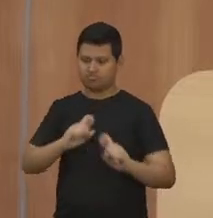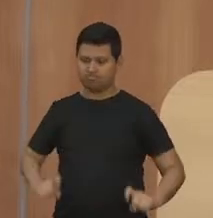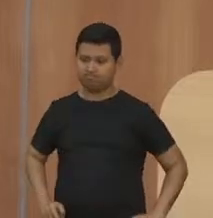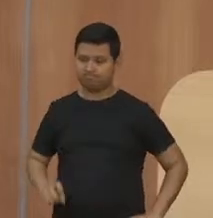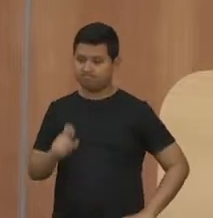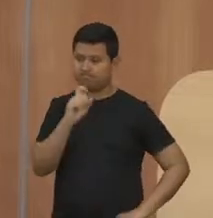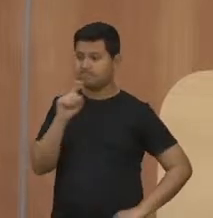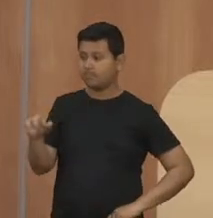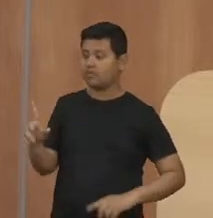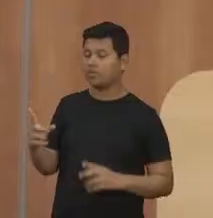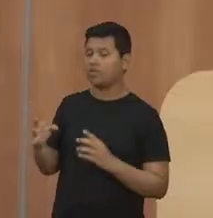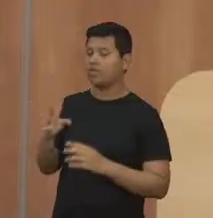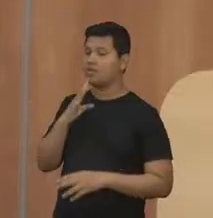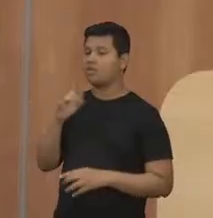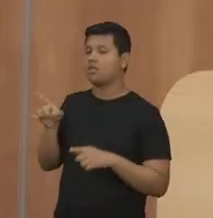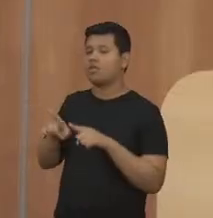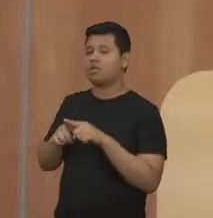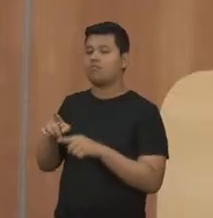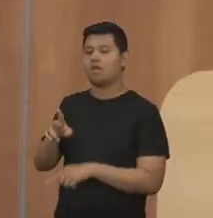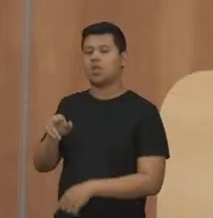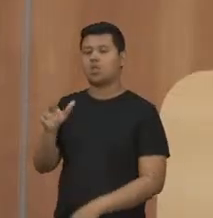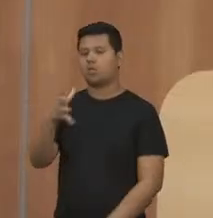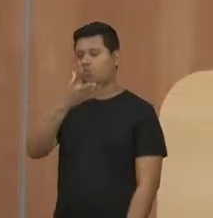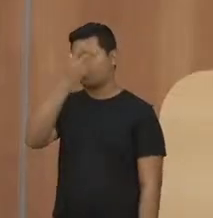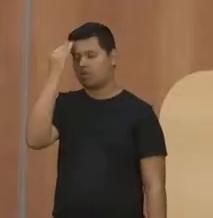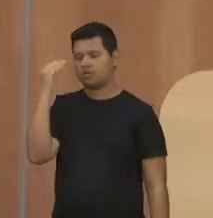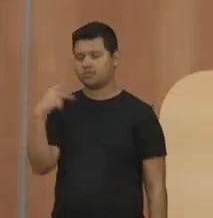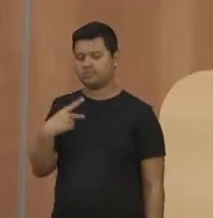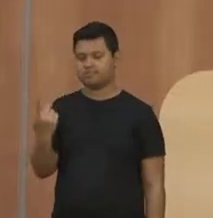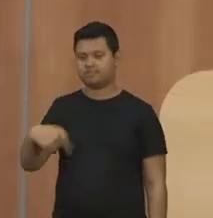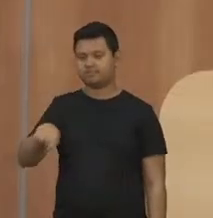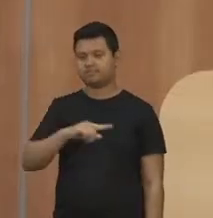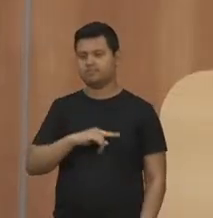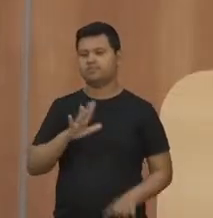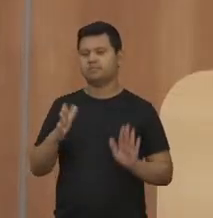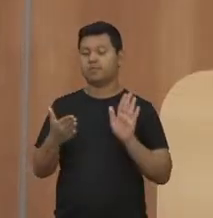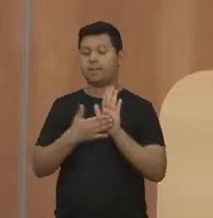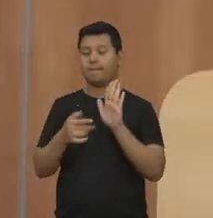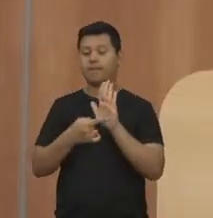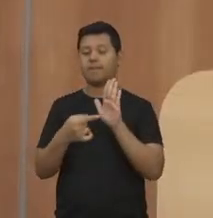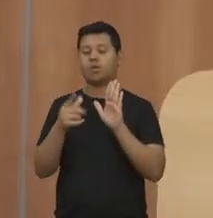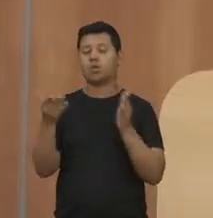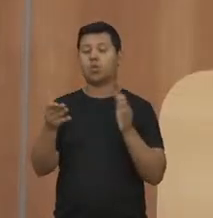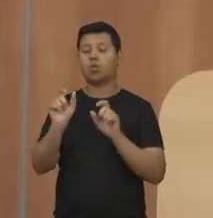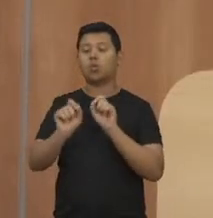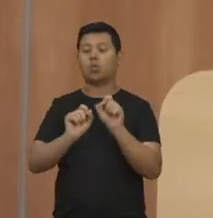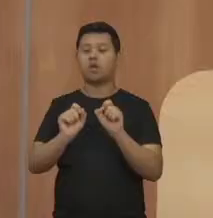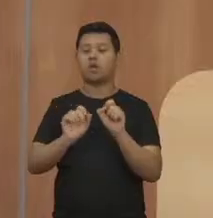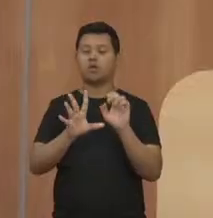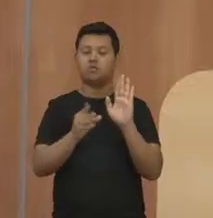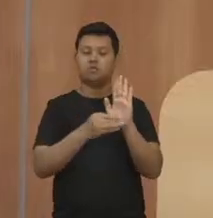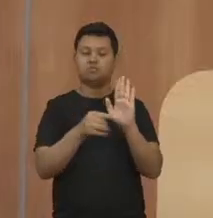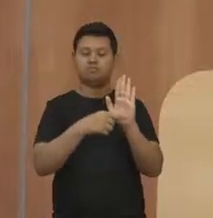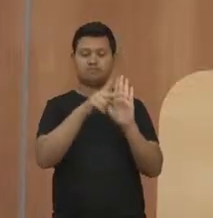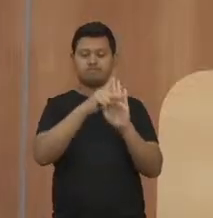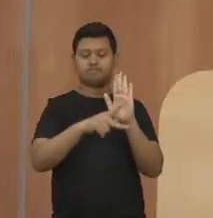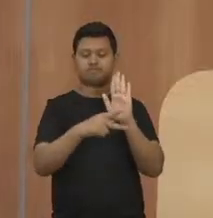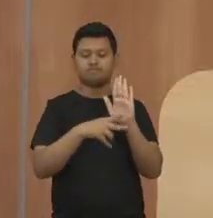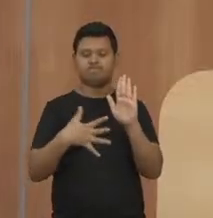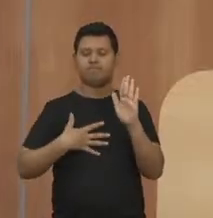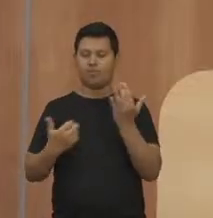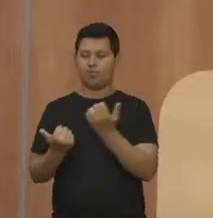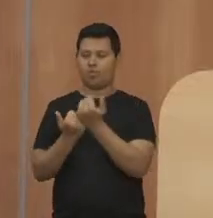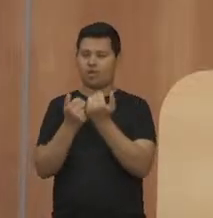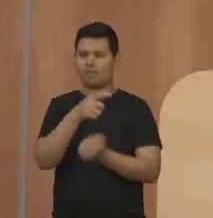vida delas, também não se esquecem da gente. Então, a proposta hoje é a gente formalizar esse programa na cidade. Eu queria pedir o apoio